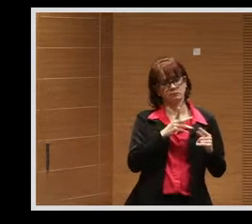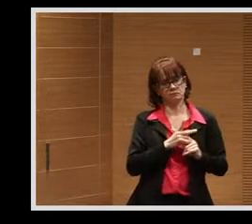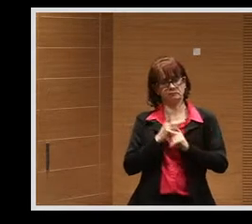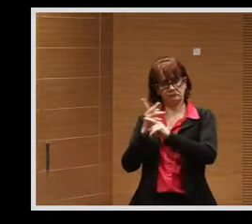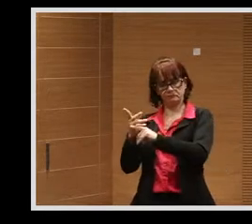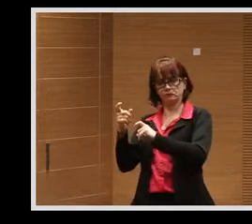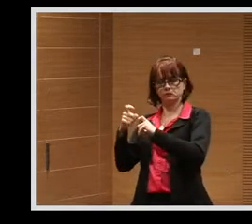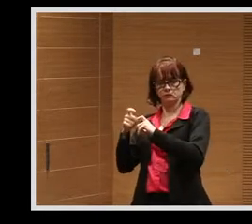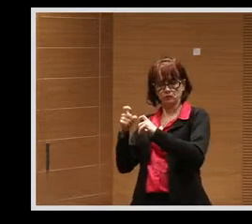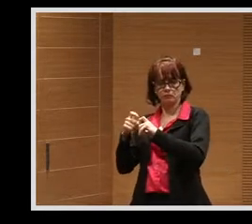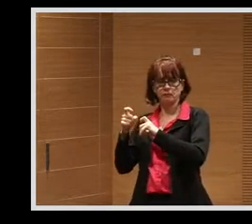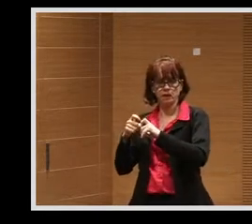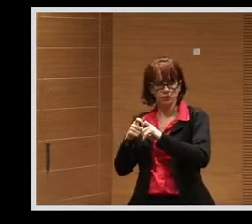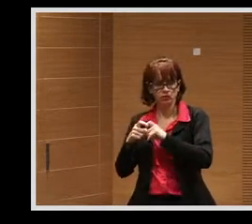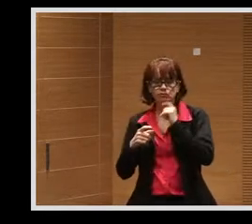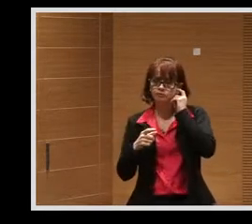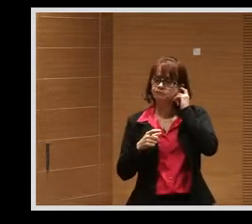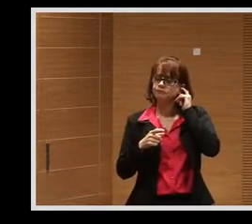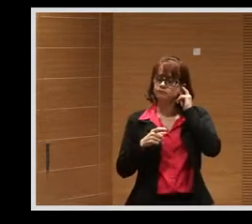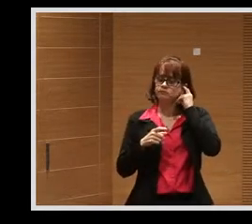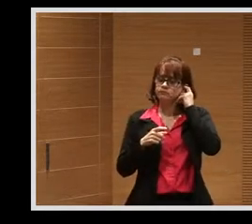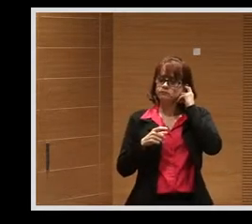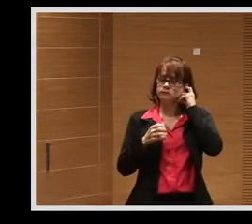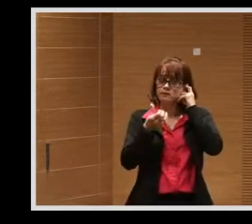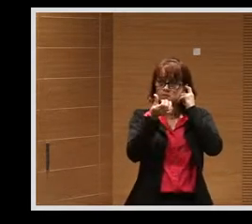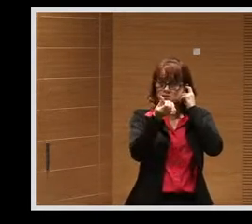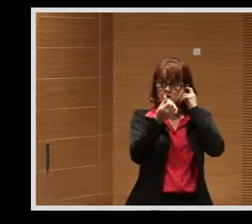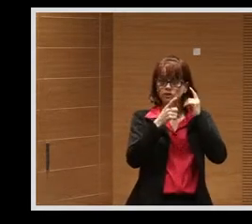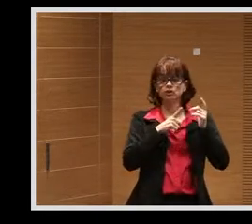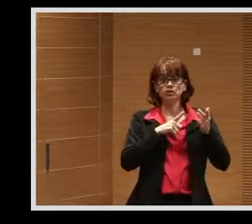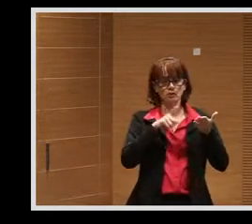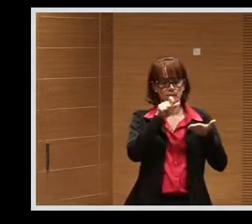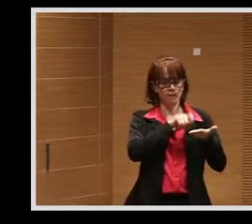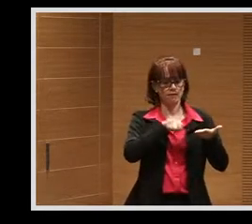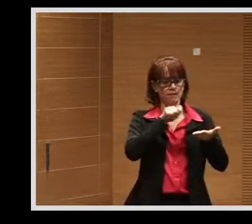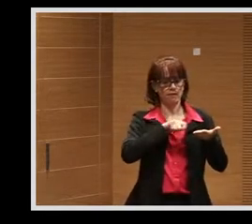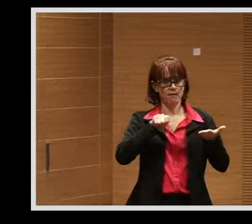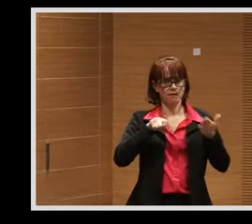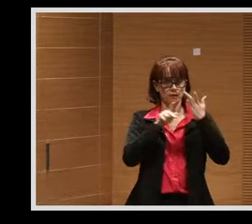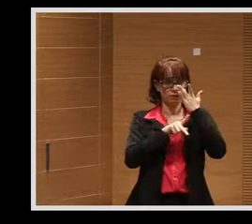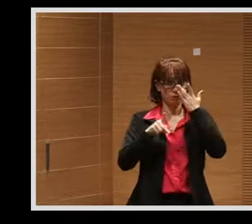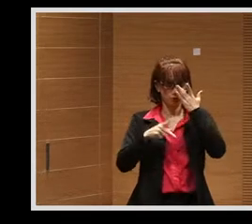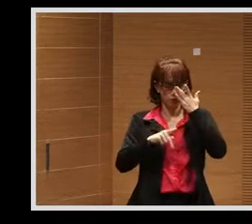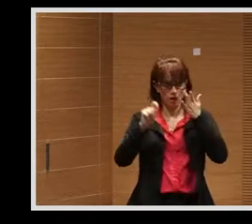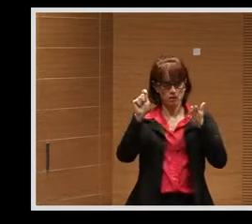e em 6 situações tinha uma carta do professor ali, tinha um documento